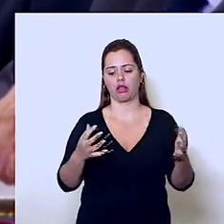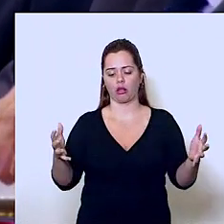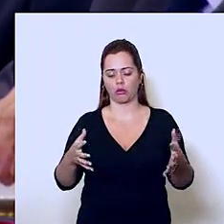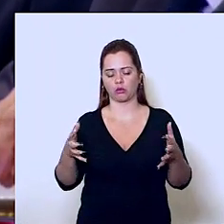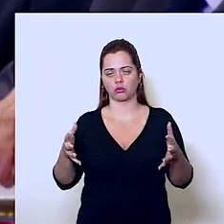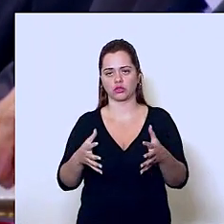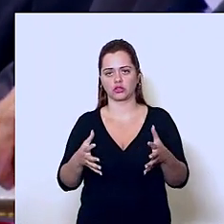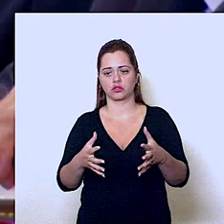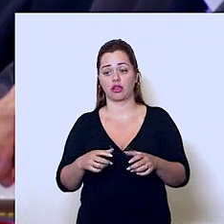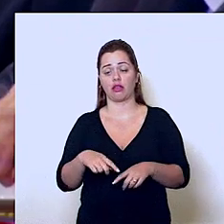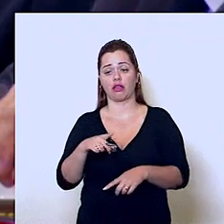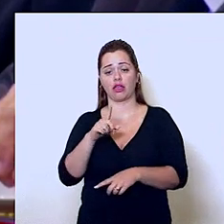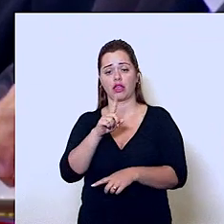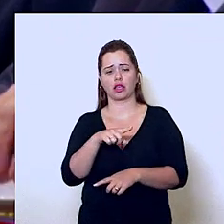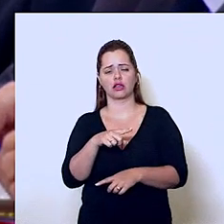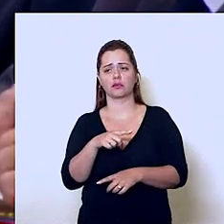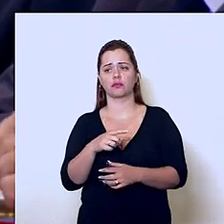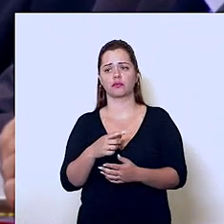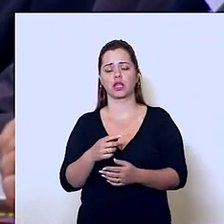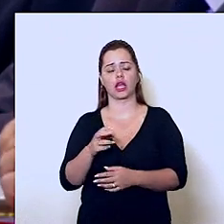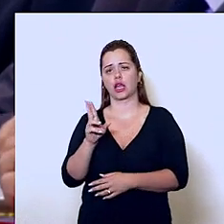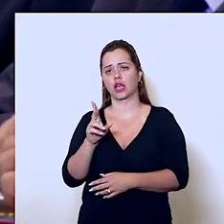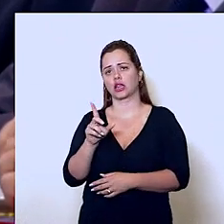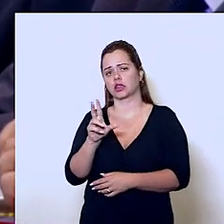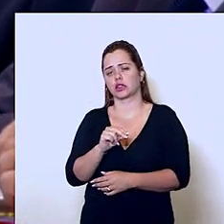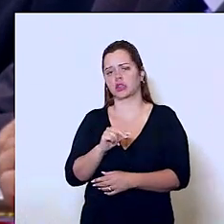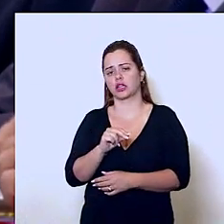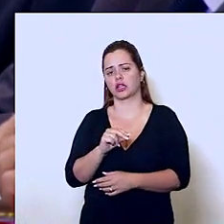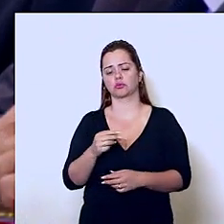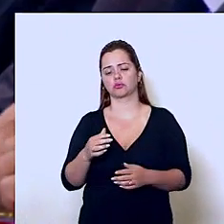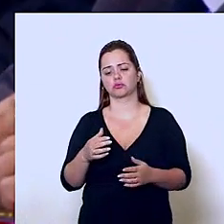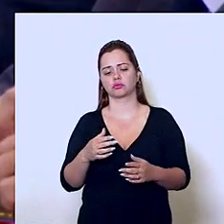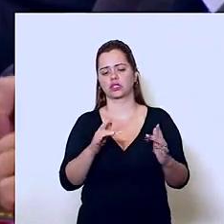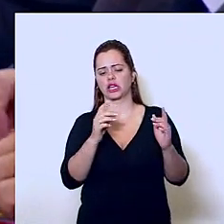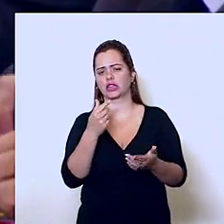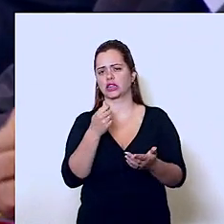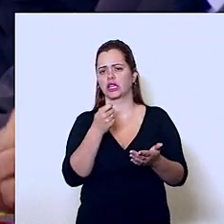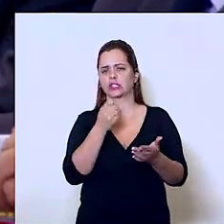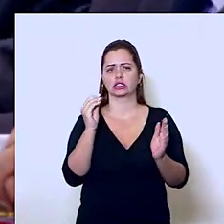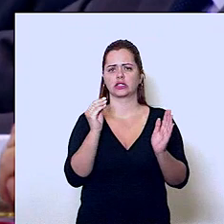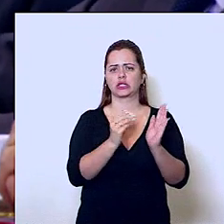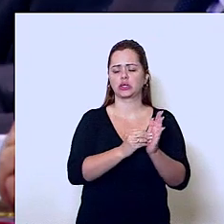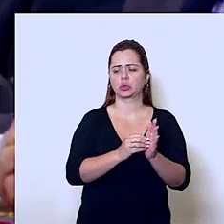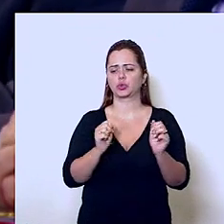E os albaneses não ligam, a gente tentou pela ONU, tentou por Genebra, eles não respondem.